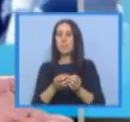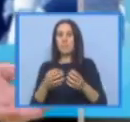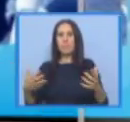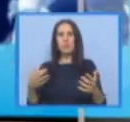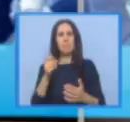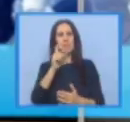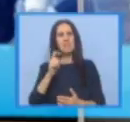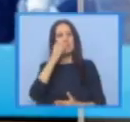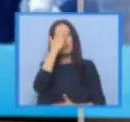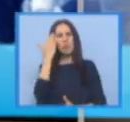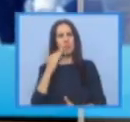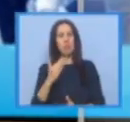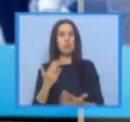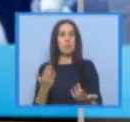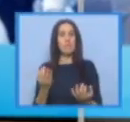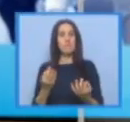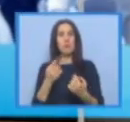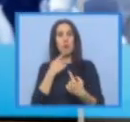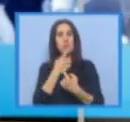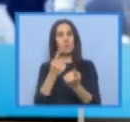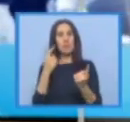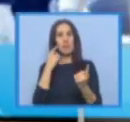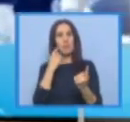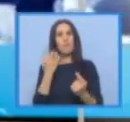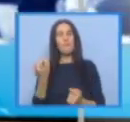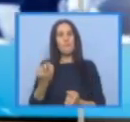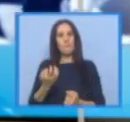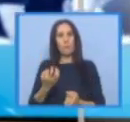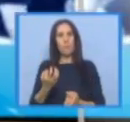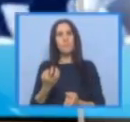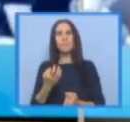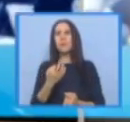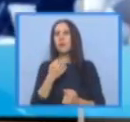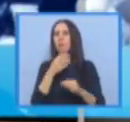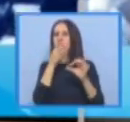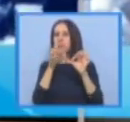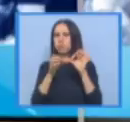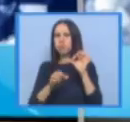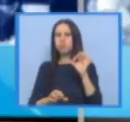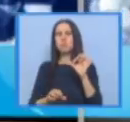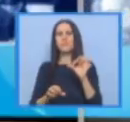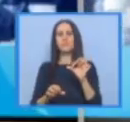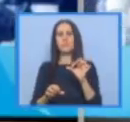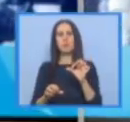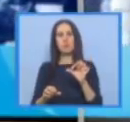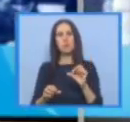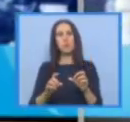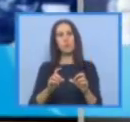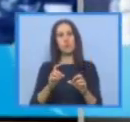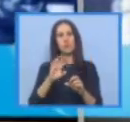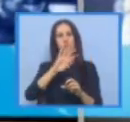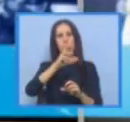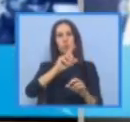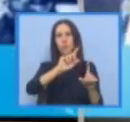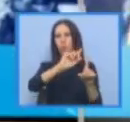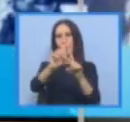dificulta a paz. E logo, perante esse anúncio, não só houve declarações dos vários Estados,